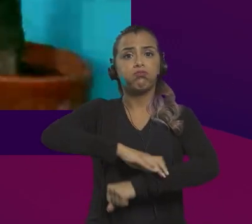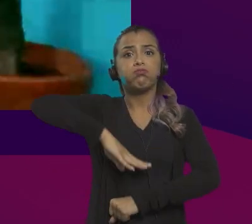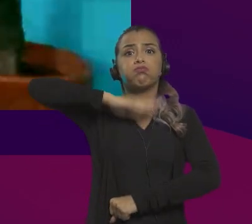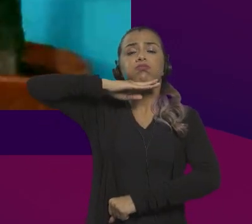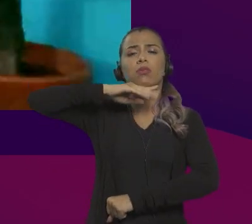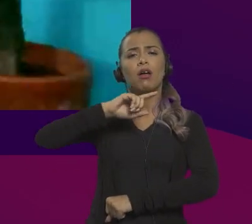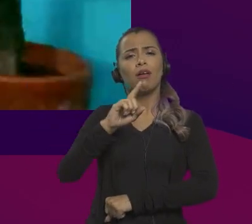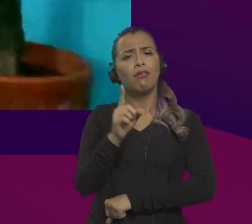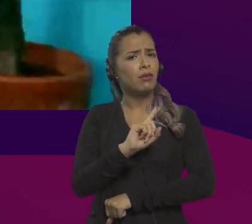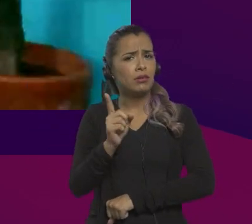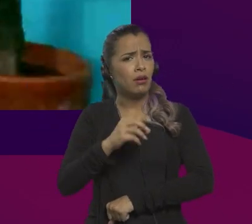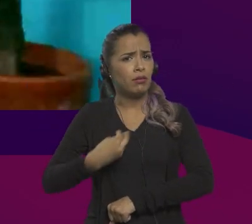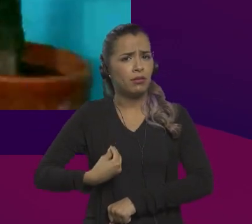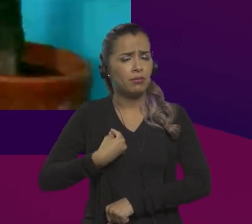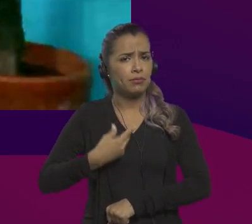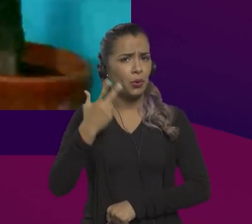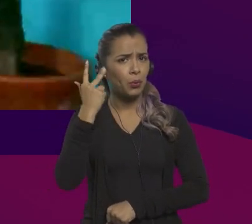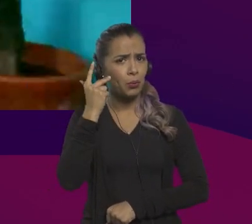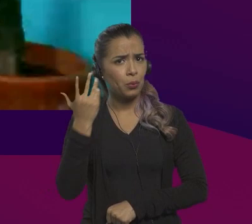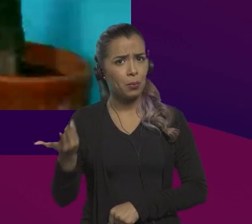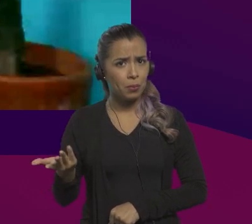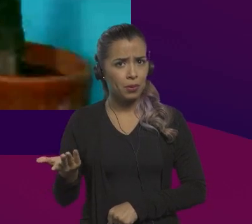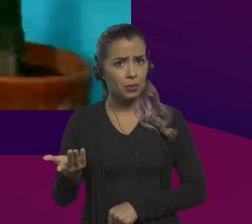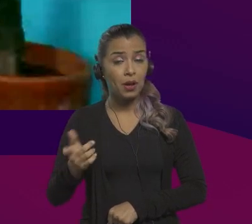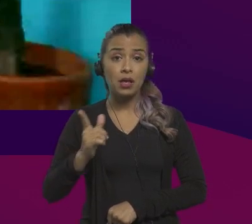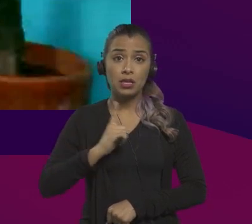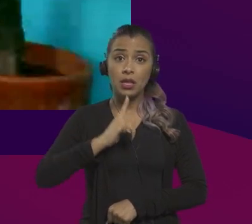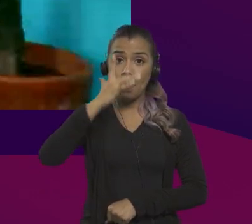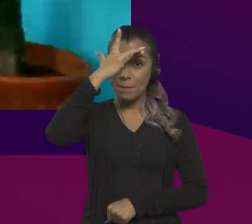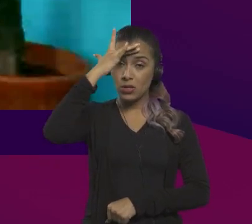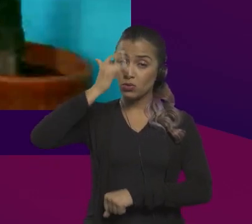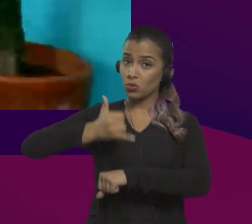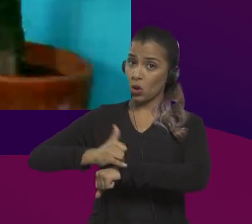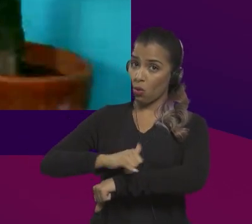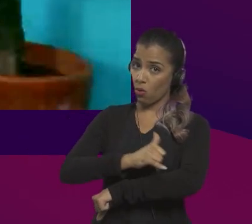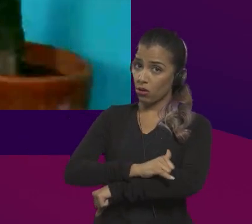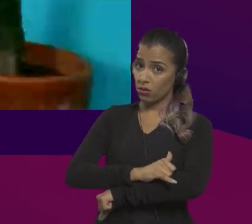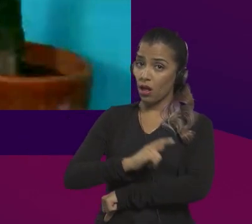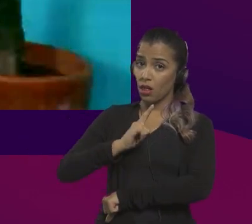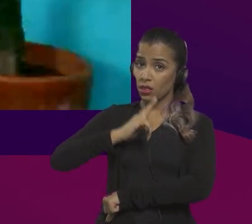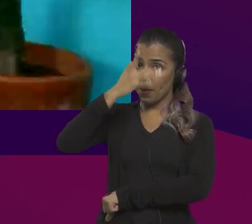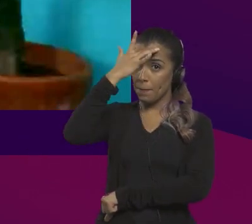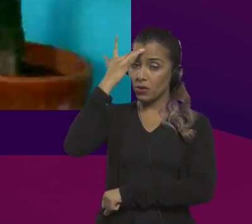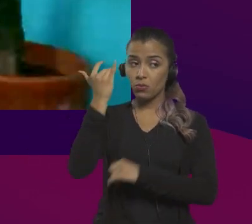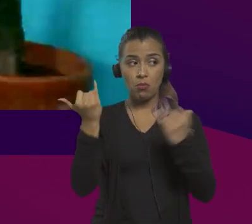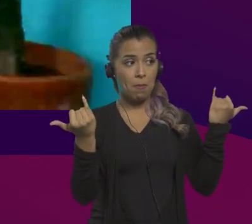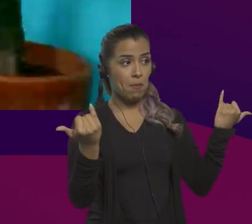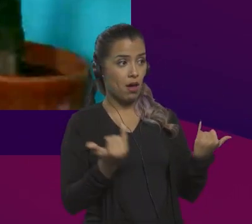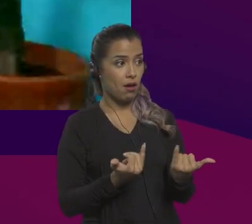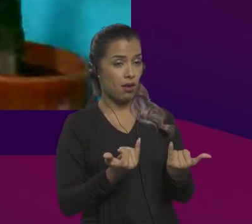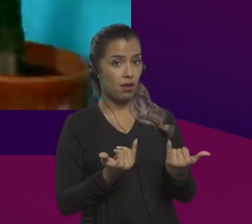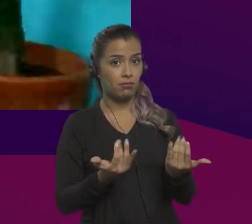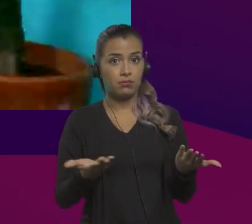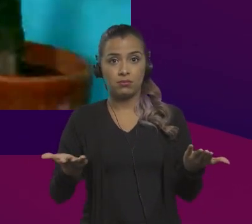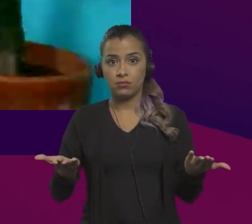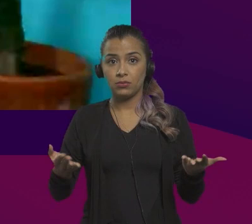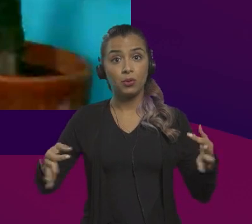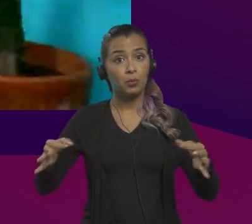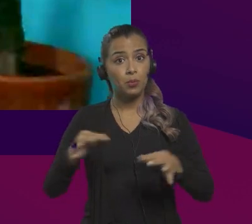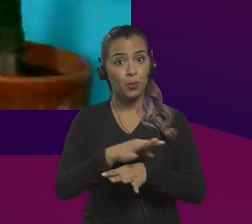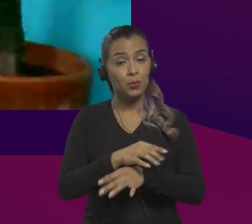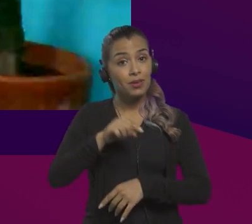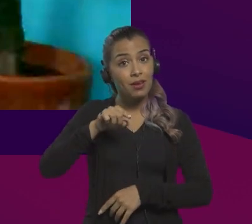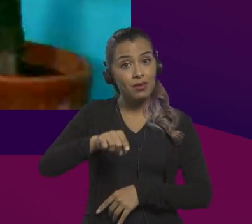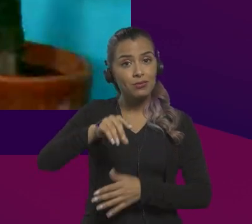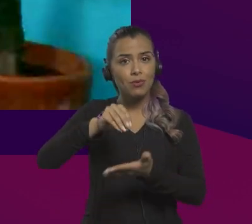coisa, a gente está só vivendo. Existem pessoas que são gordas e pessoas que são magras. É isso, assim, eu acho que é isso que as pessoas precisam começar a entender,